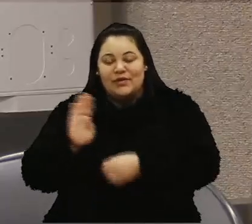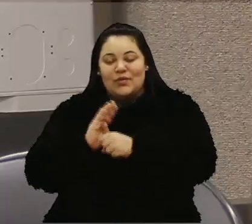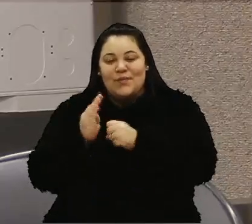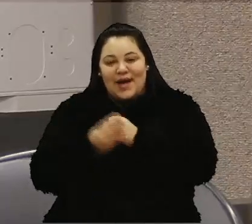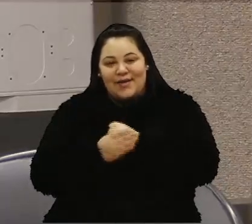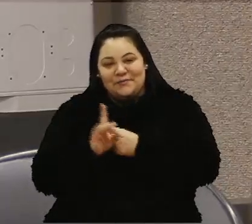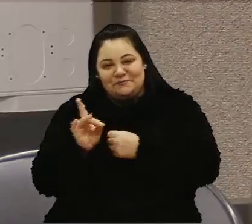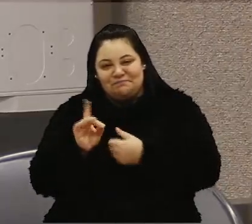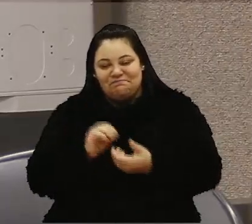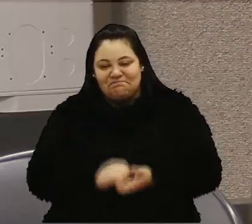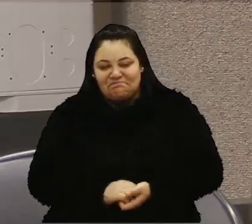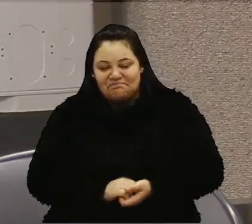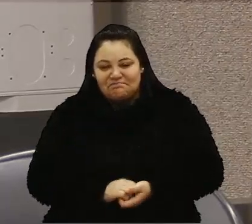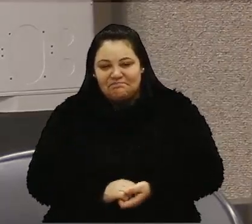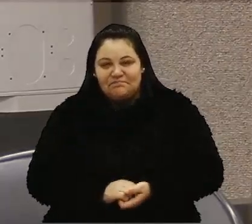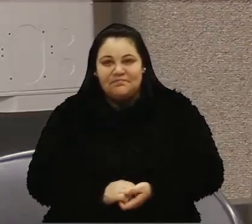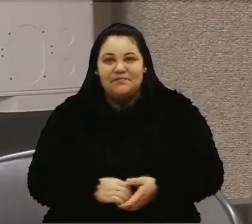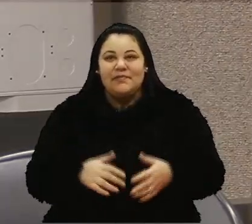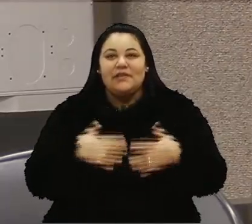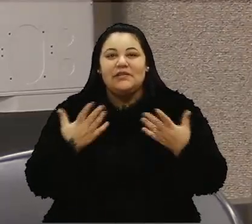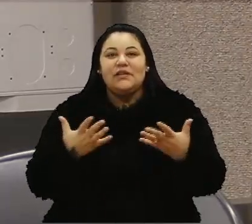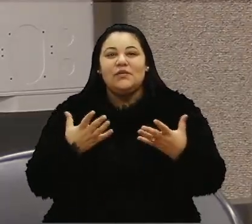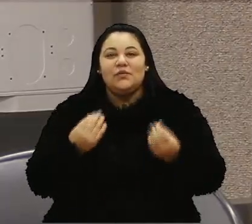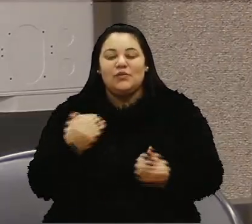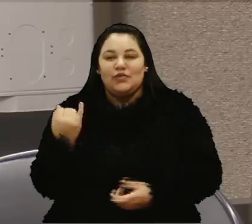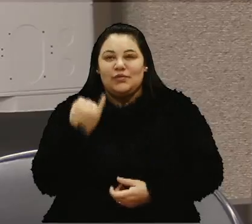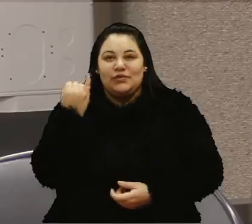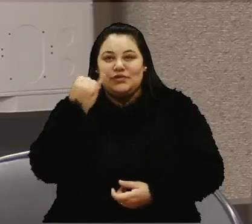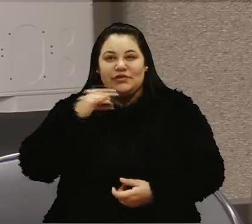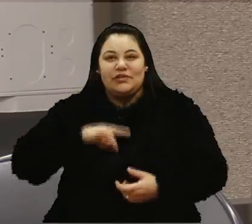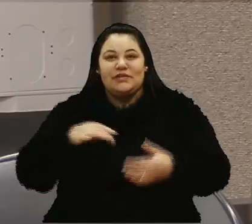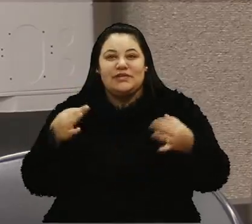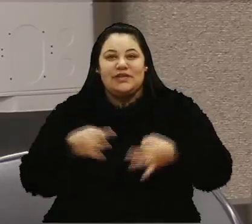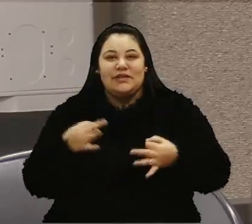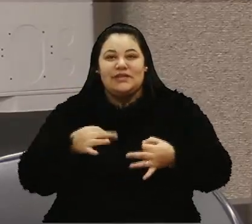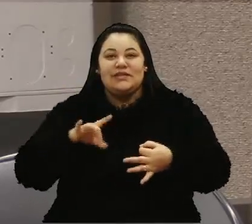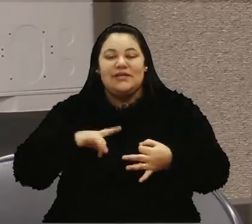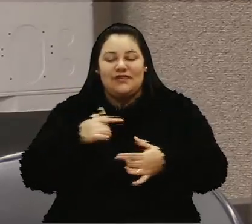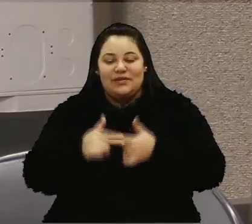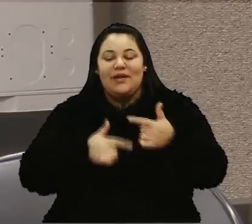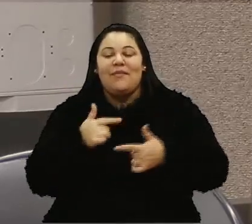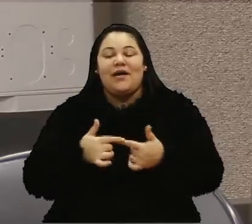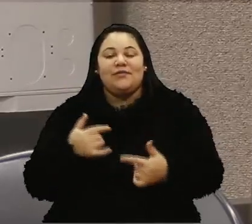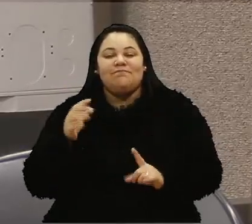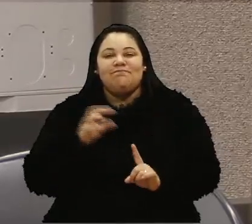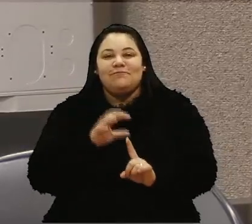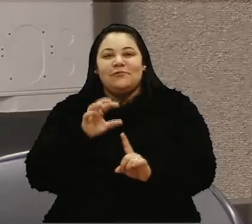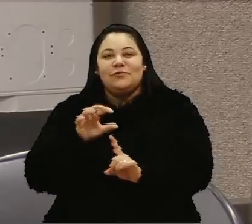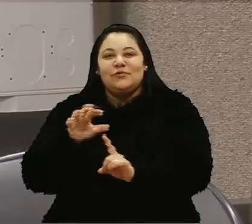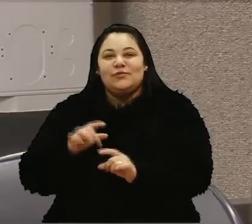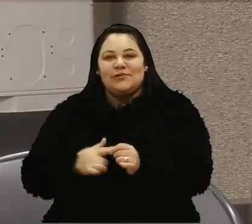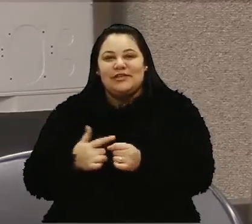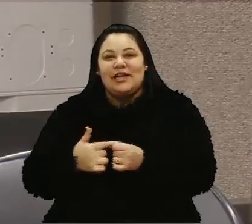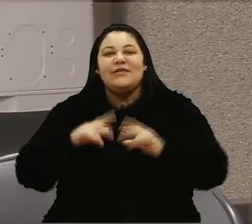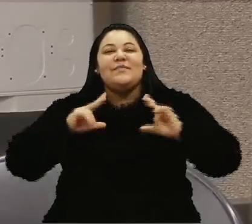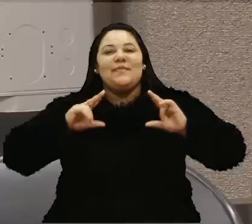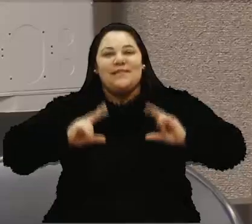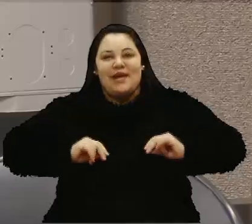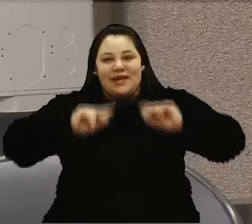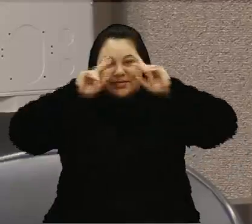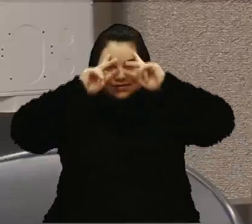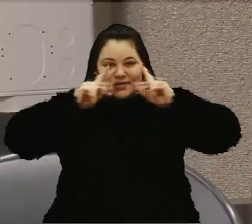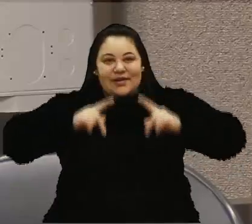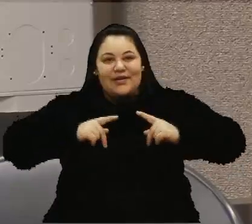Desordens. Então, muito importante, com certeza teve um trabalho fundamental para a nossa cidade e merece ter esse reconhecimento.